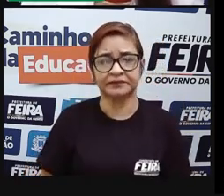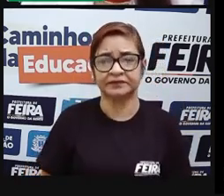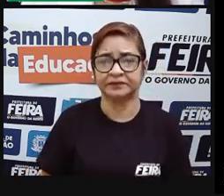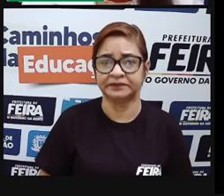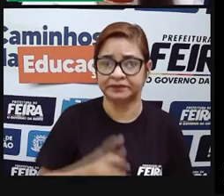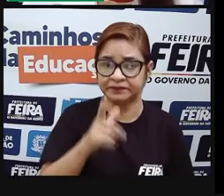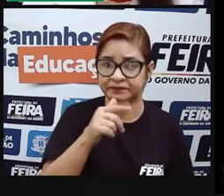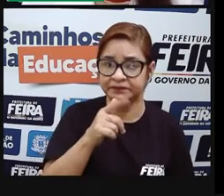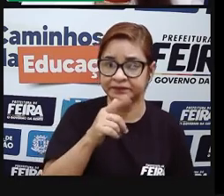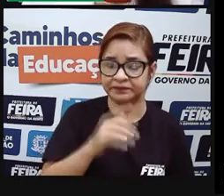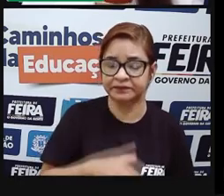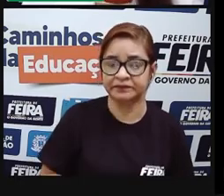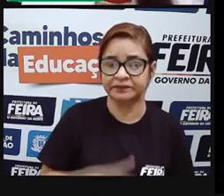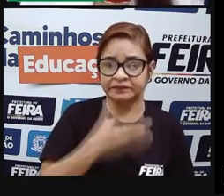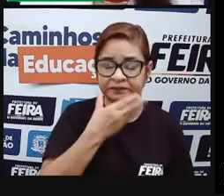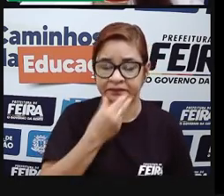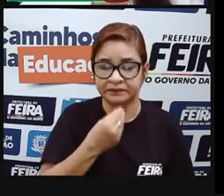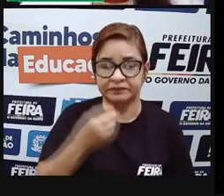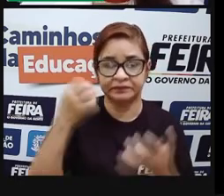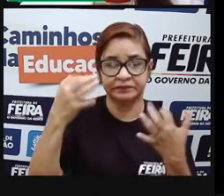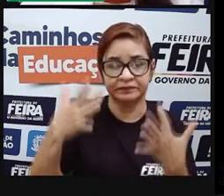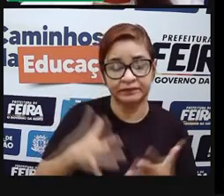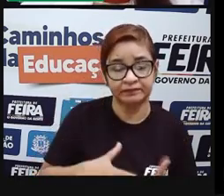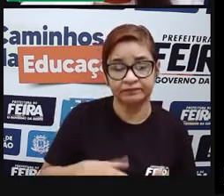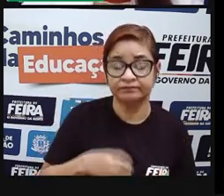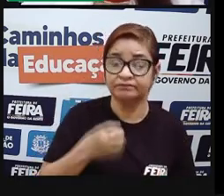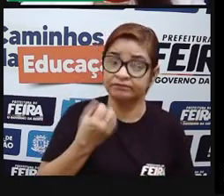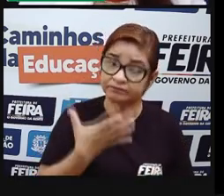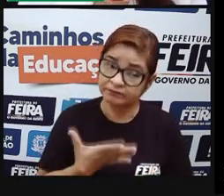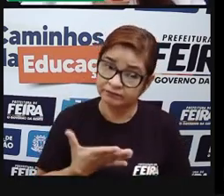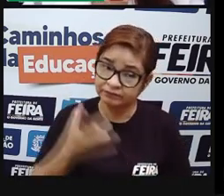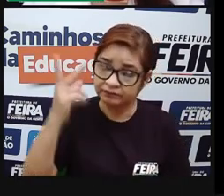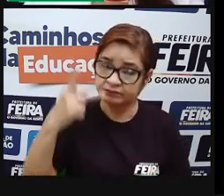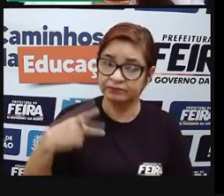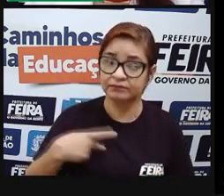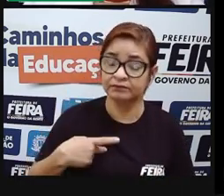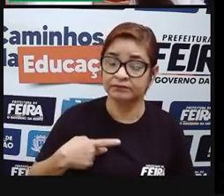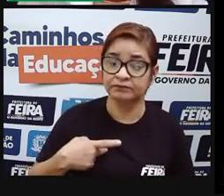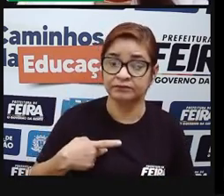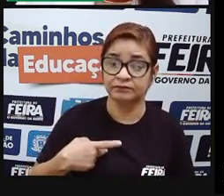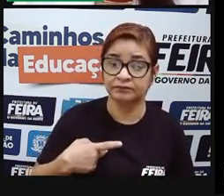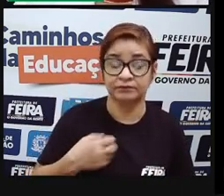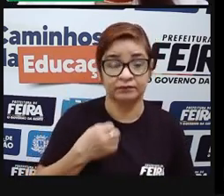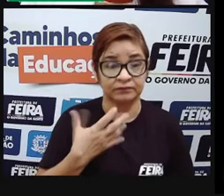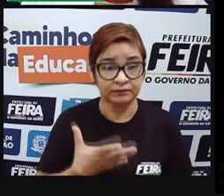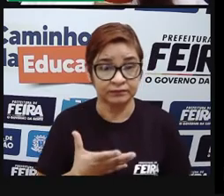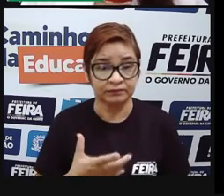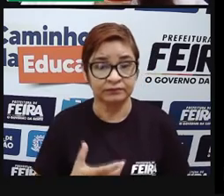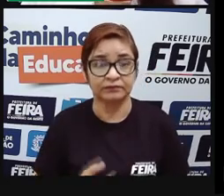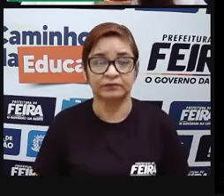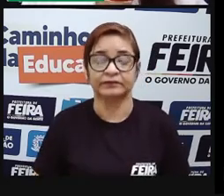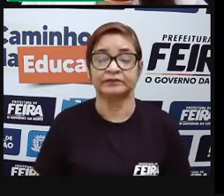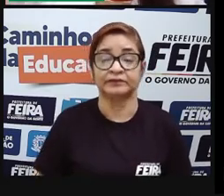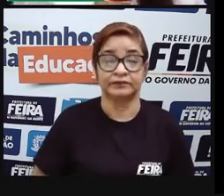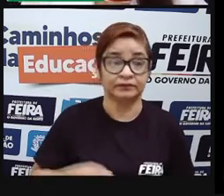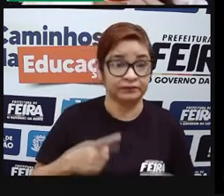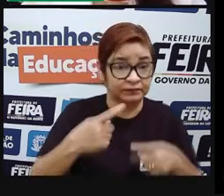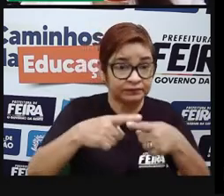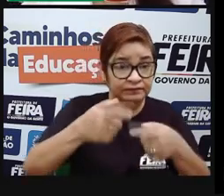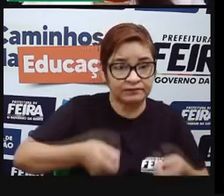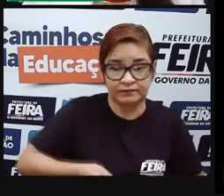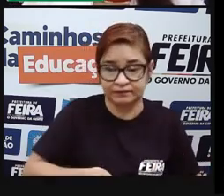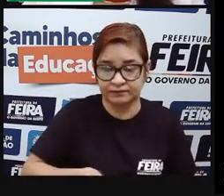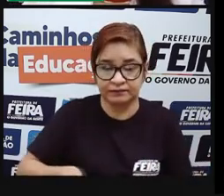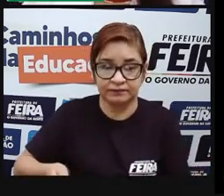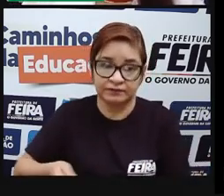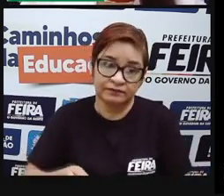água de coco água mineral ele falando né que melhorou para ele no caso comércio dele que é é móvel né ele não